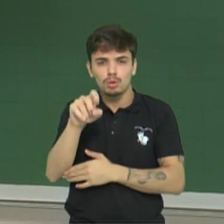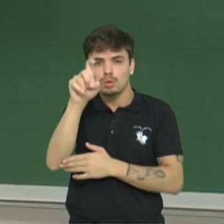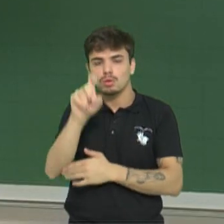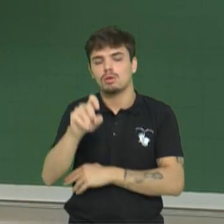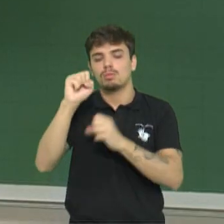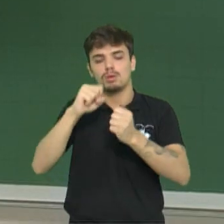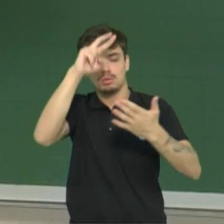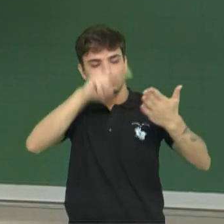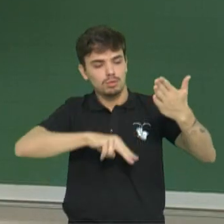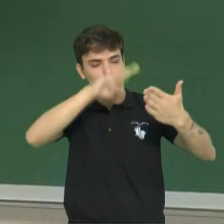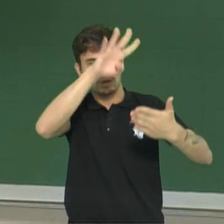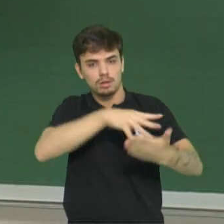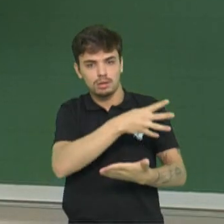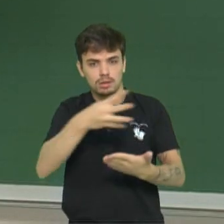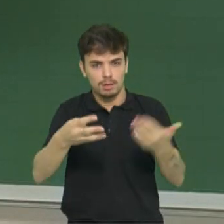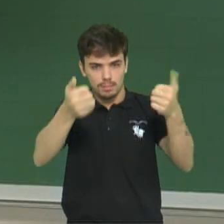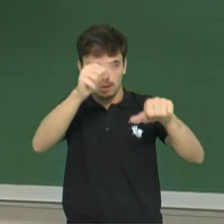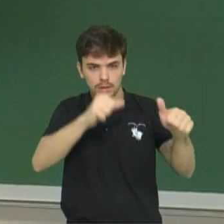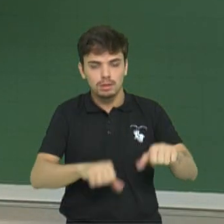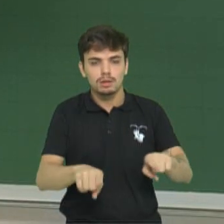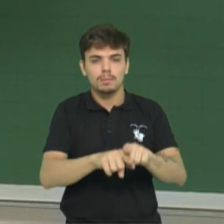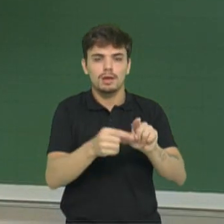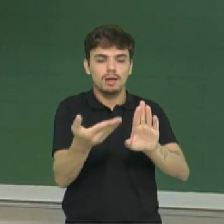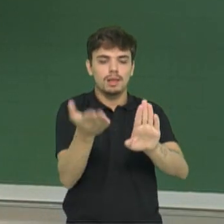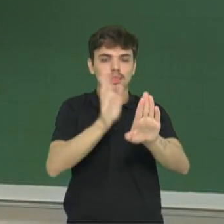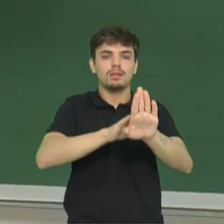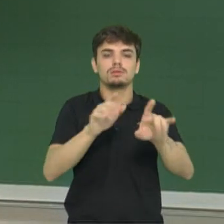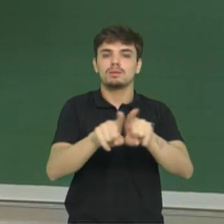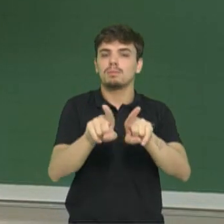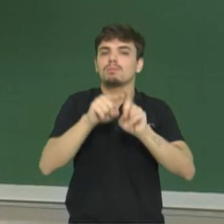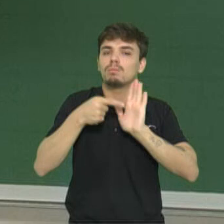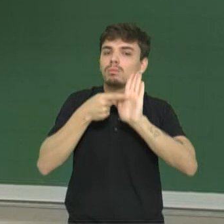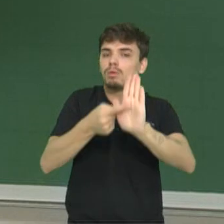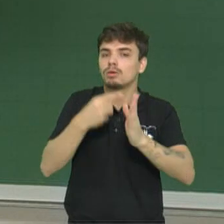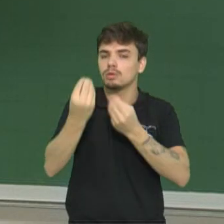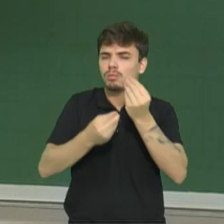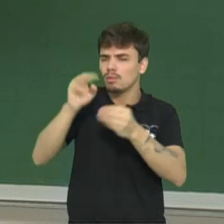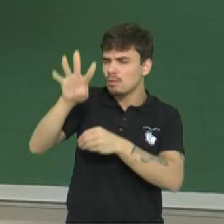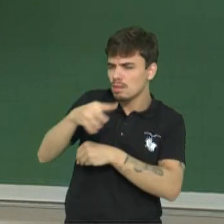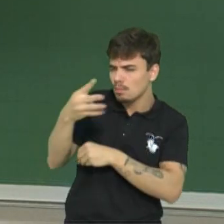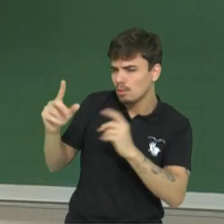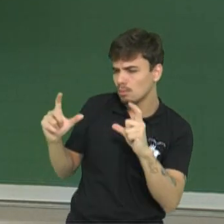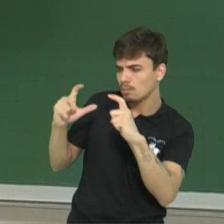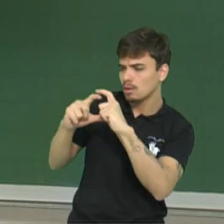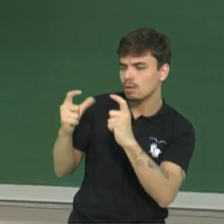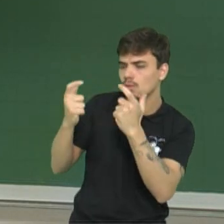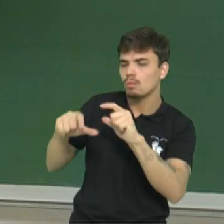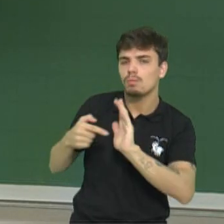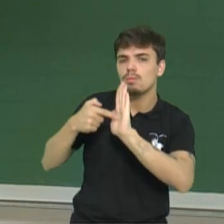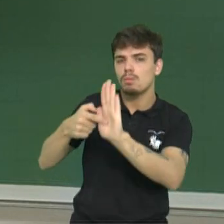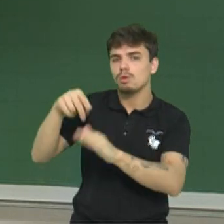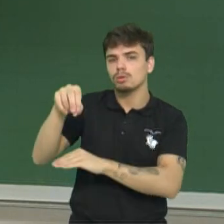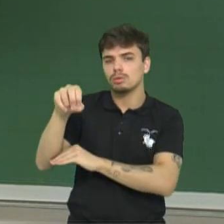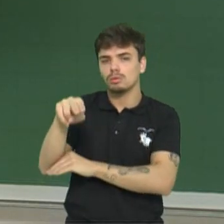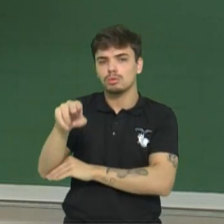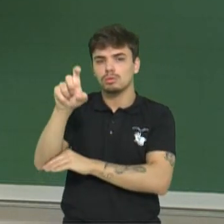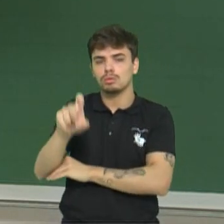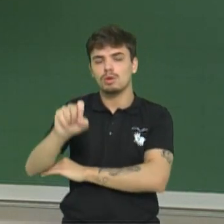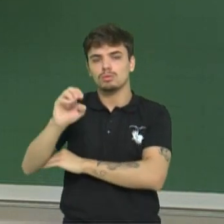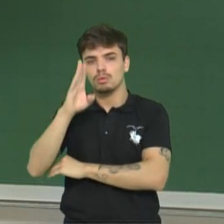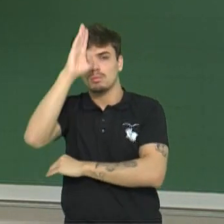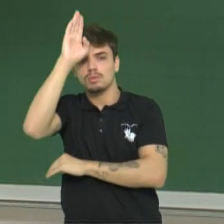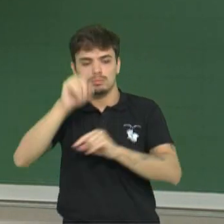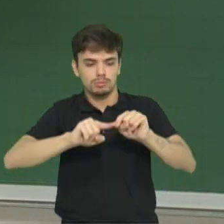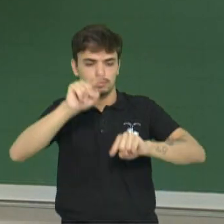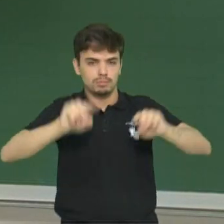olhando a tabela periódica, às vezes no verso da tabela consta lá uma tabelinha onde aparece os NOX, né, os principais e os